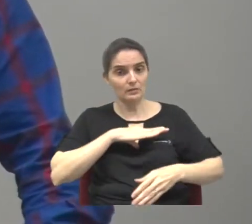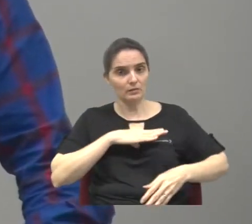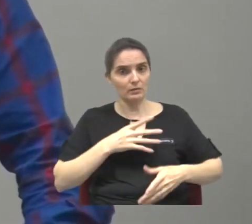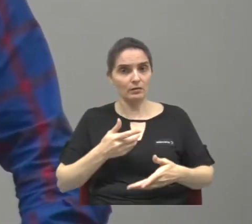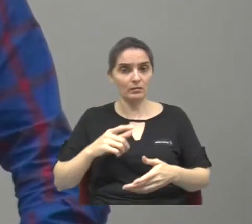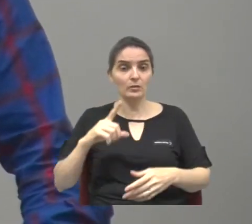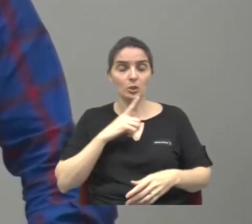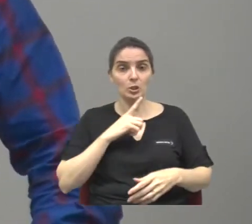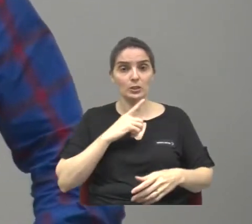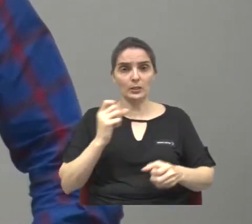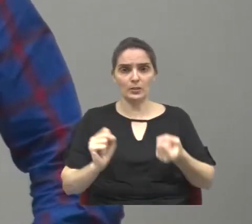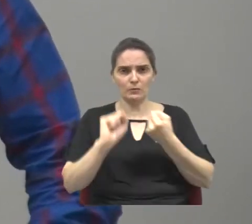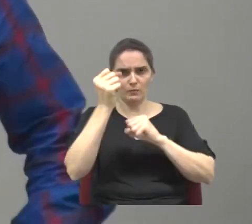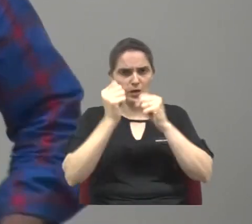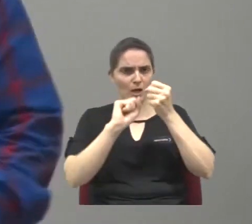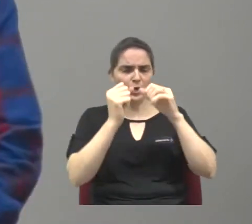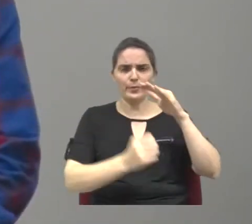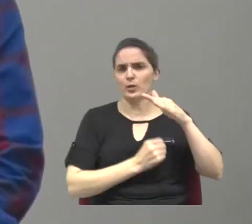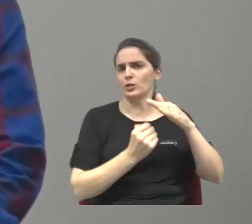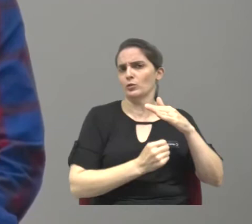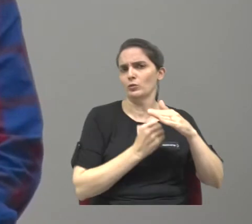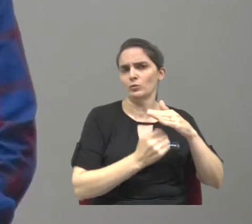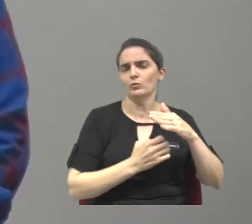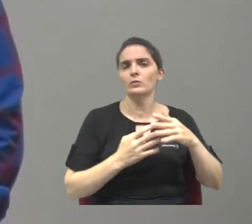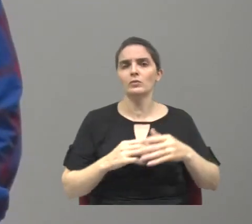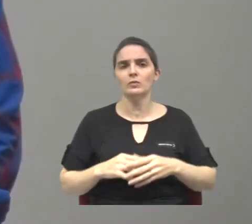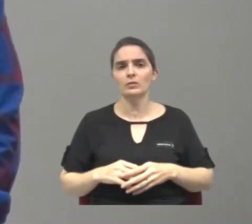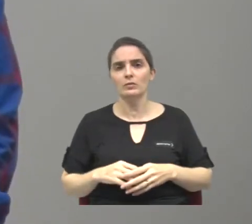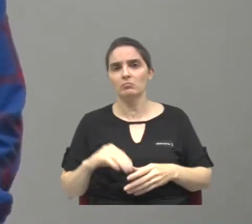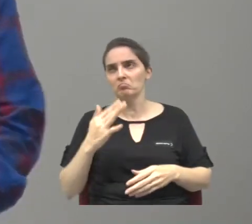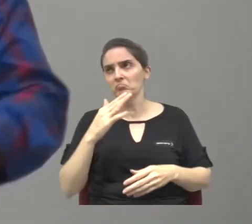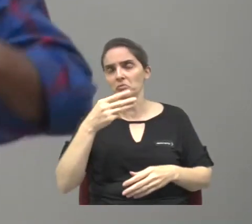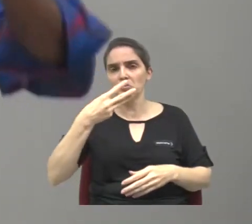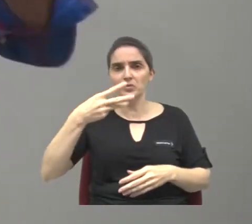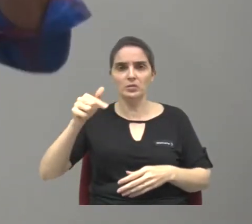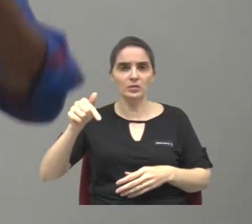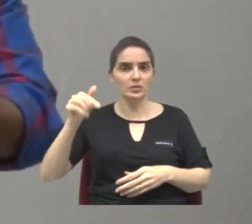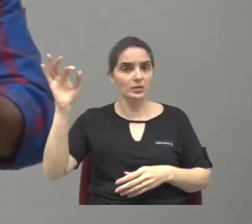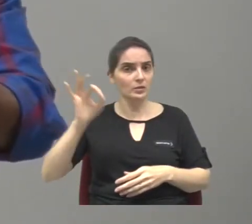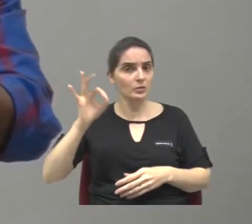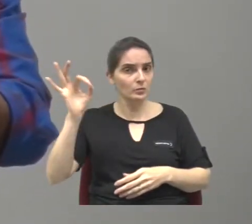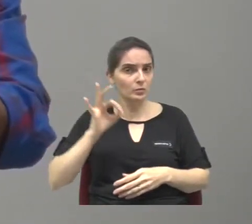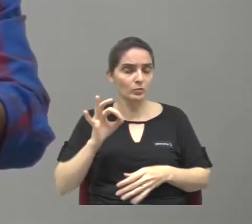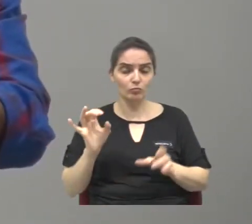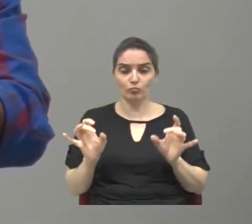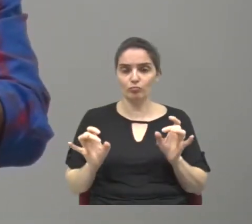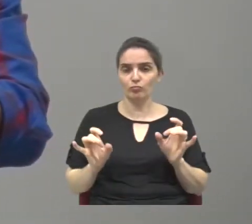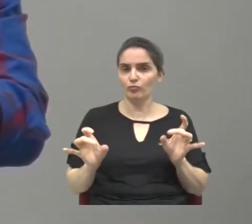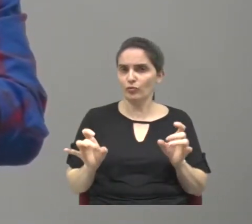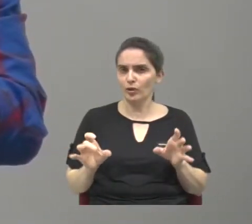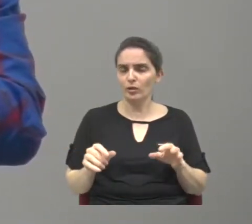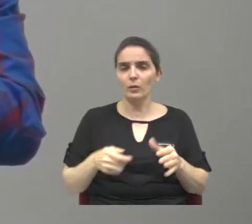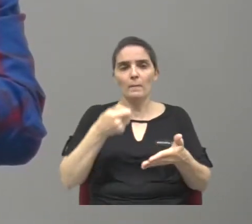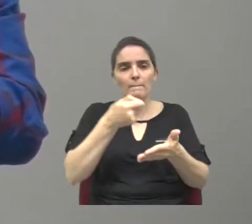que chegam a alíquota de 37% comércio. A gente paga o imposto.